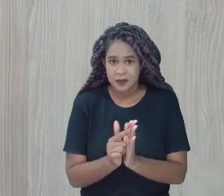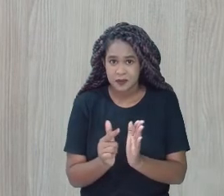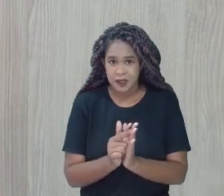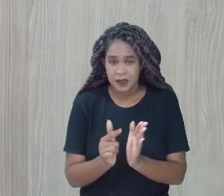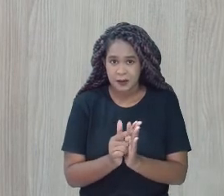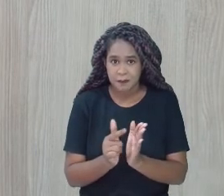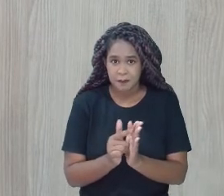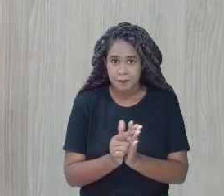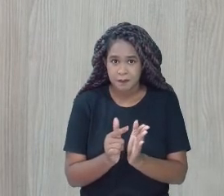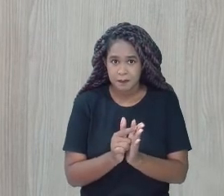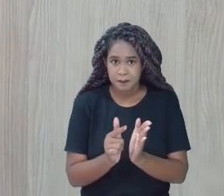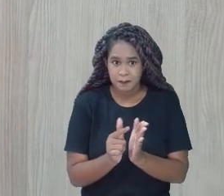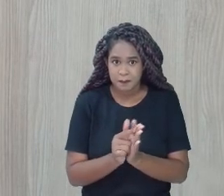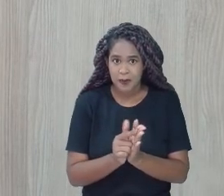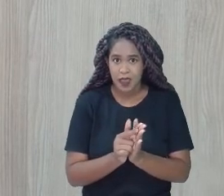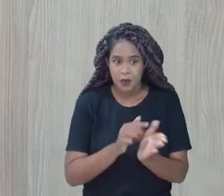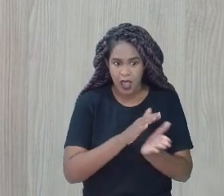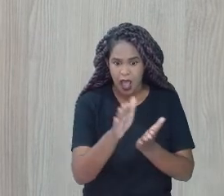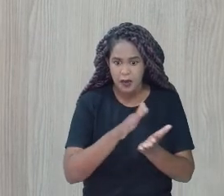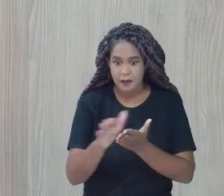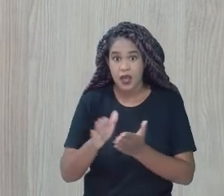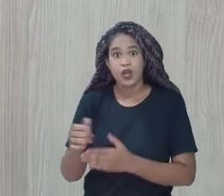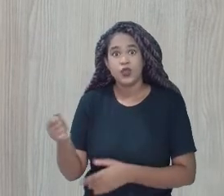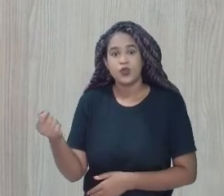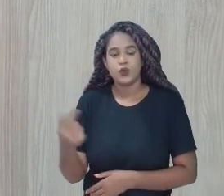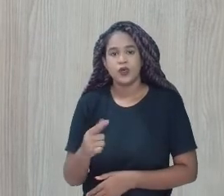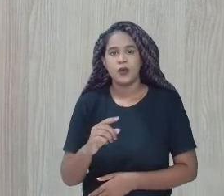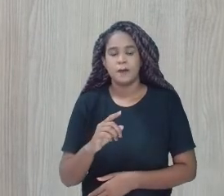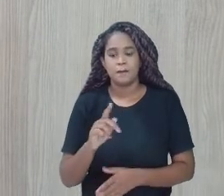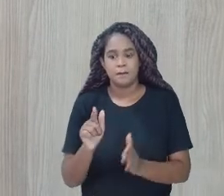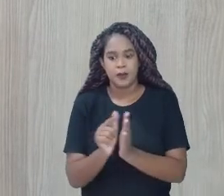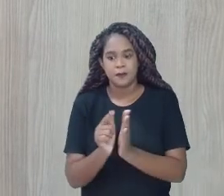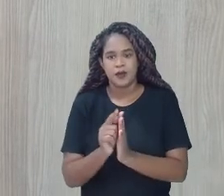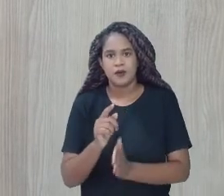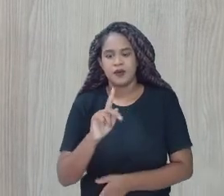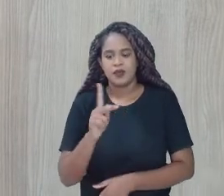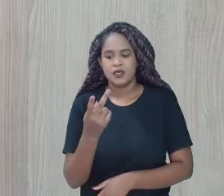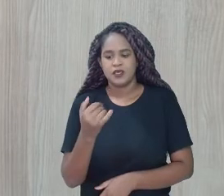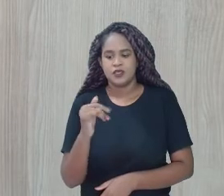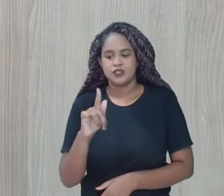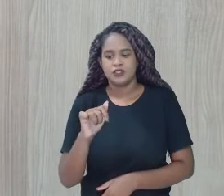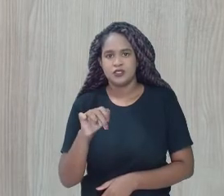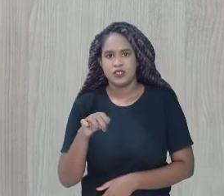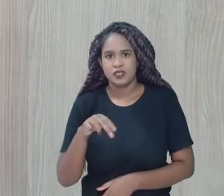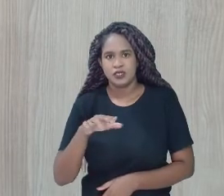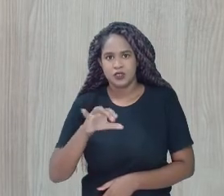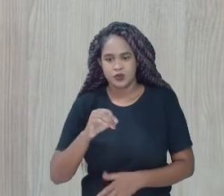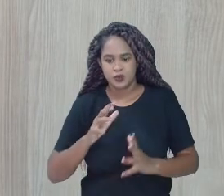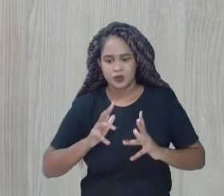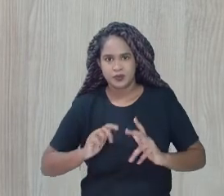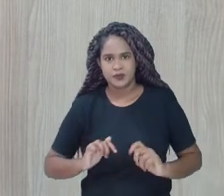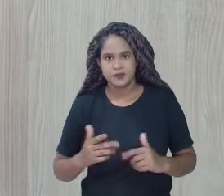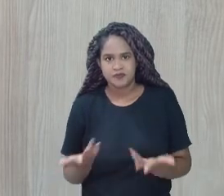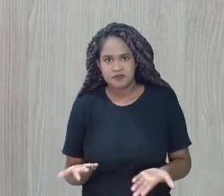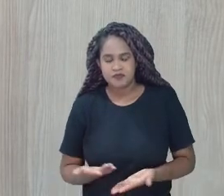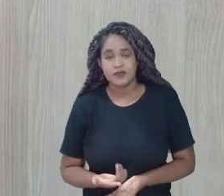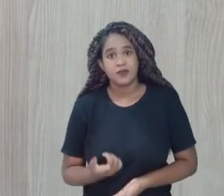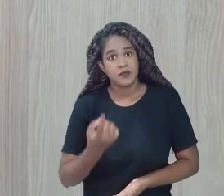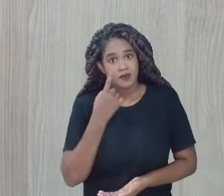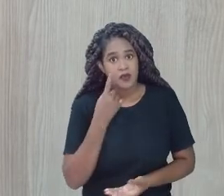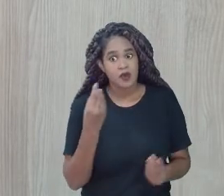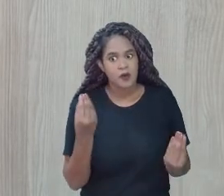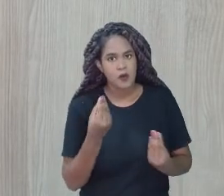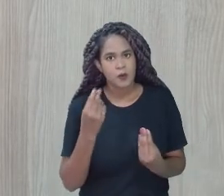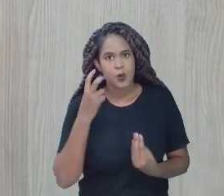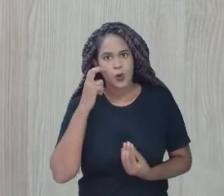do que com papel higiênico. Você acredita, Gente, professora? Então, para você ver ótima curiosidade, como professora Vivi. a